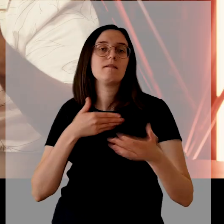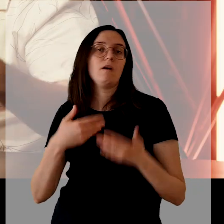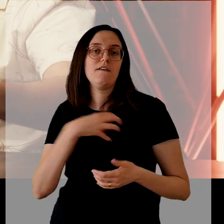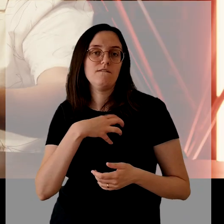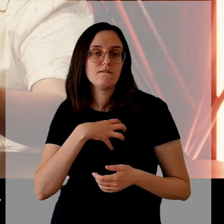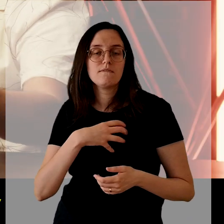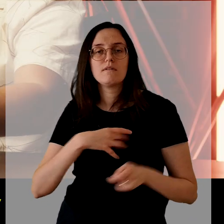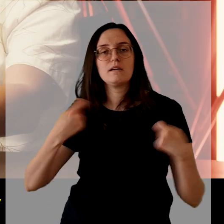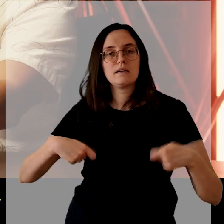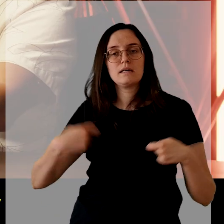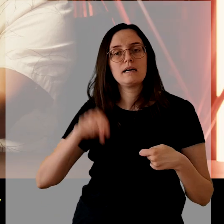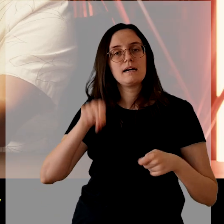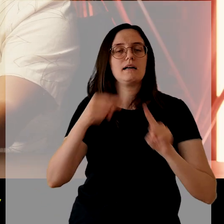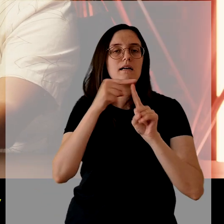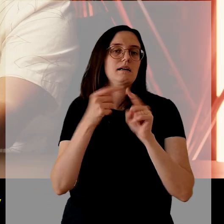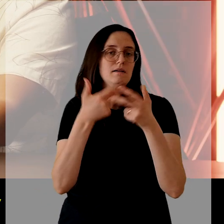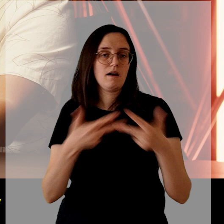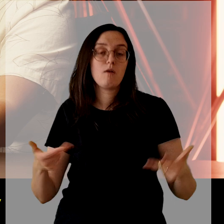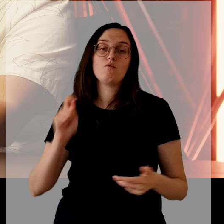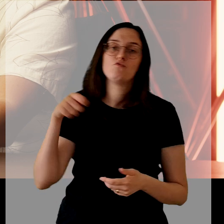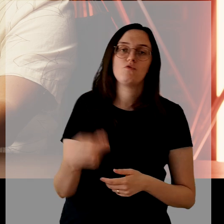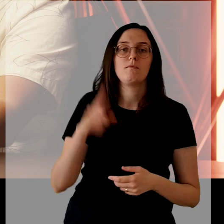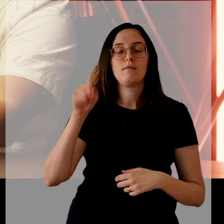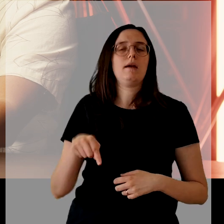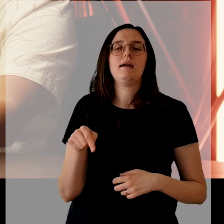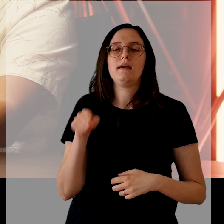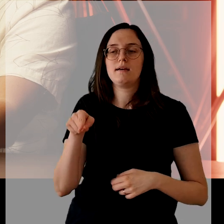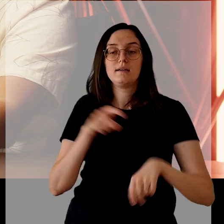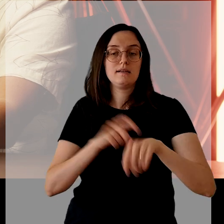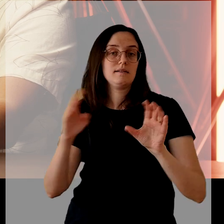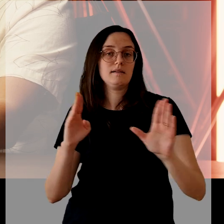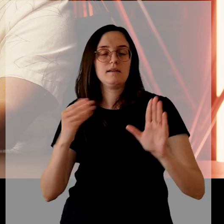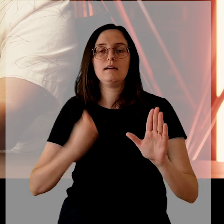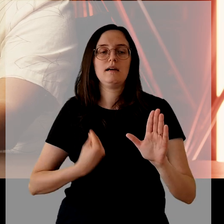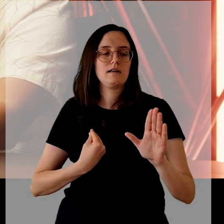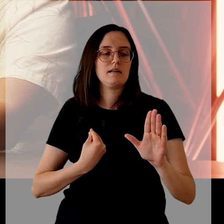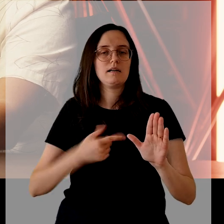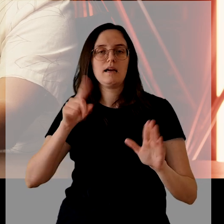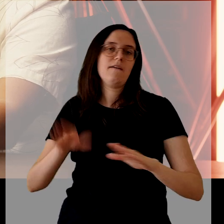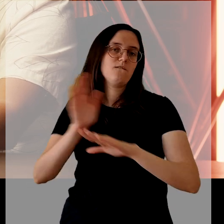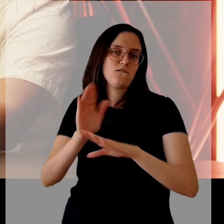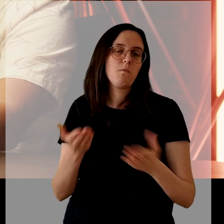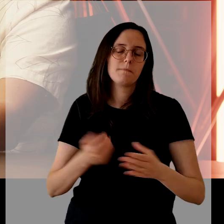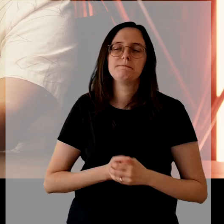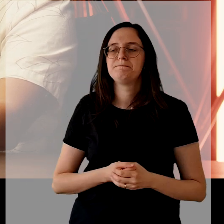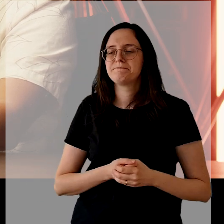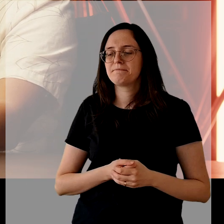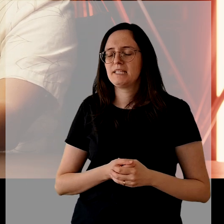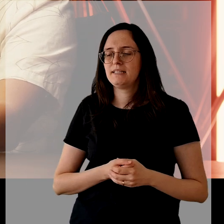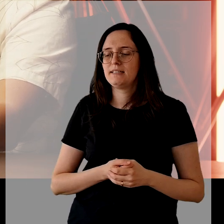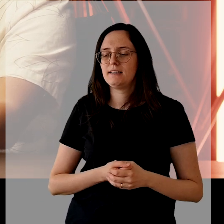maneira, você tem que levar esse tipo de coisa em consideração quando você está fazendo o teu filme, né?